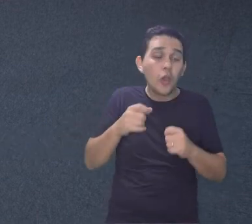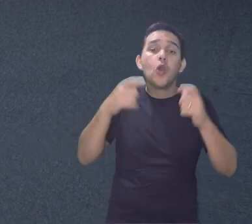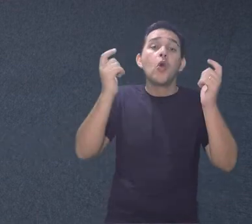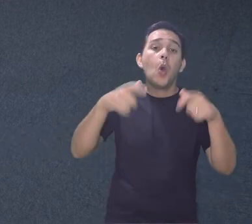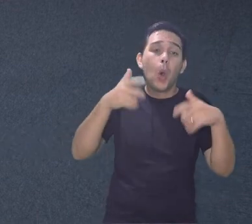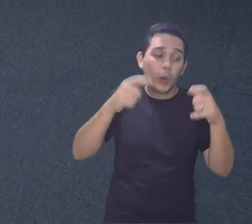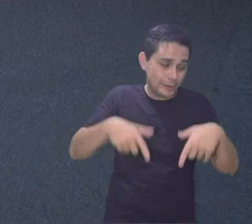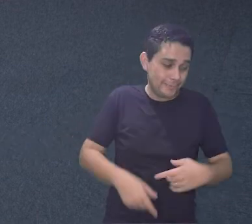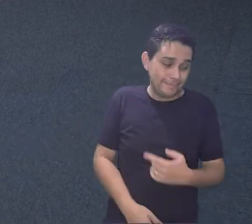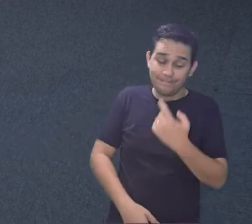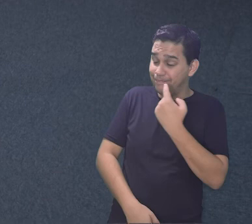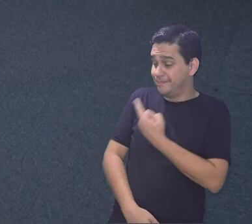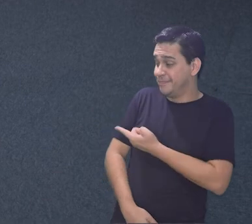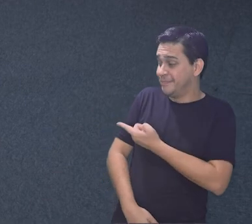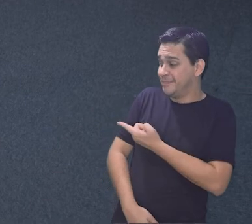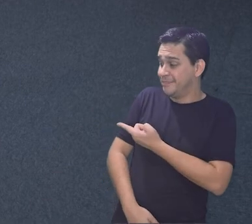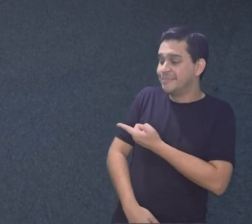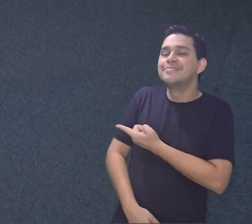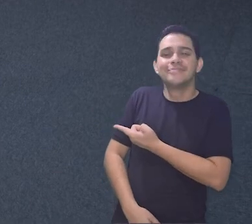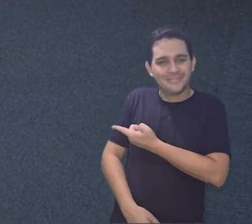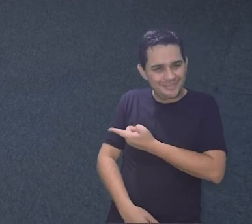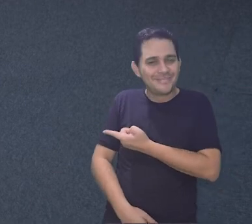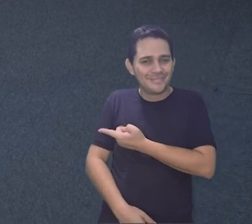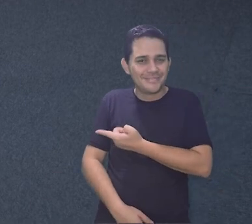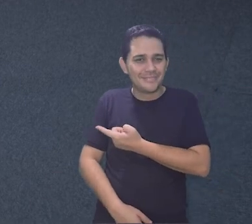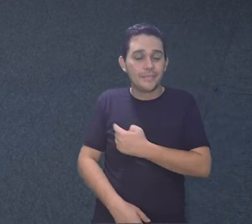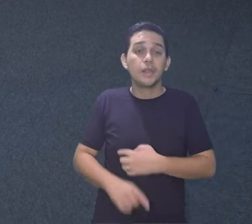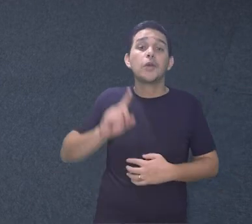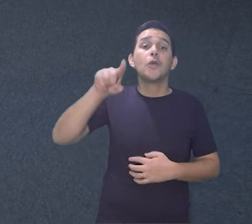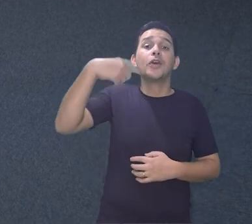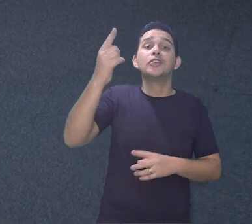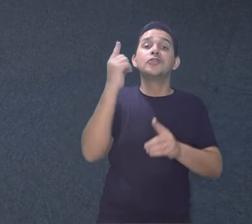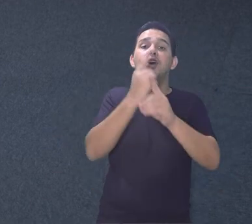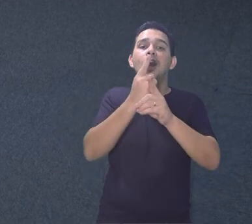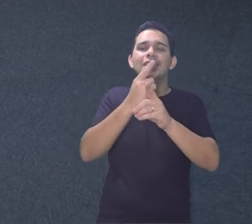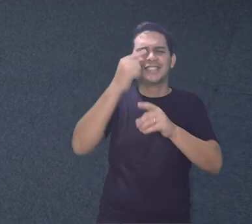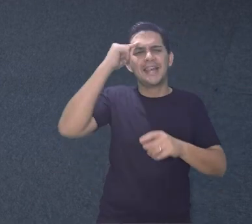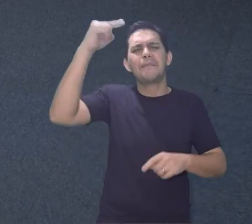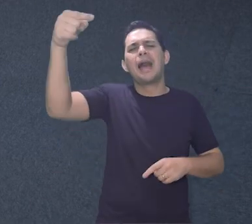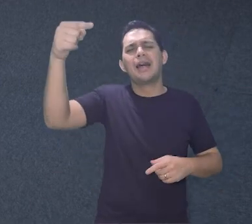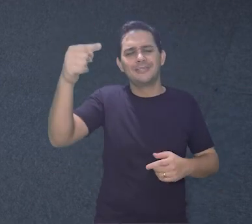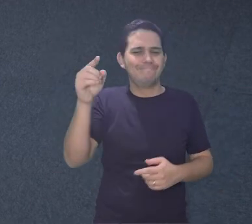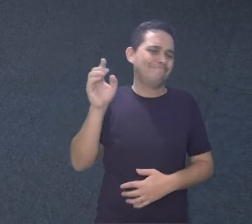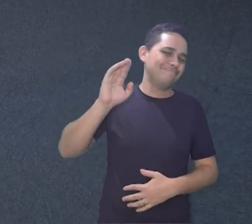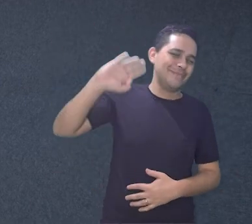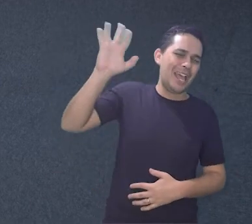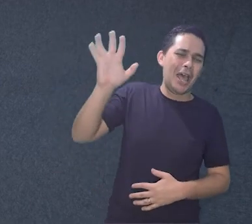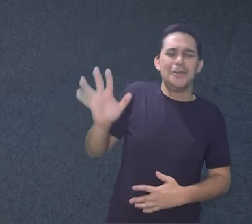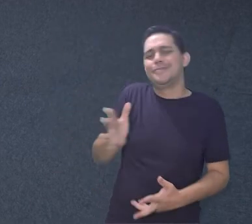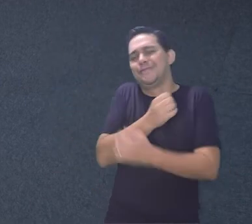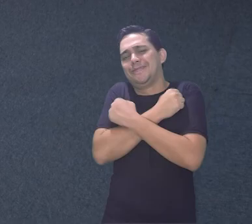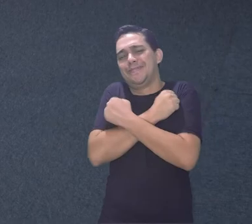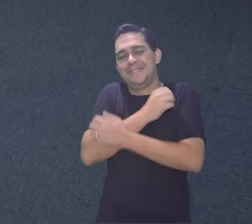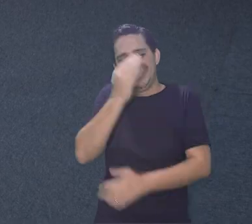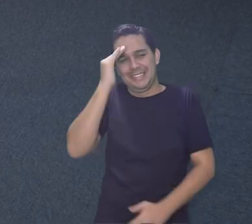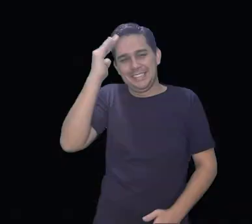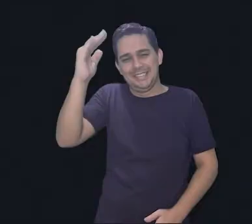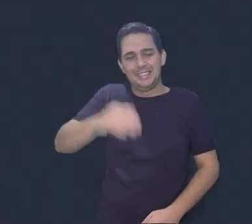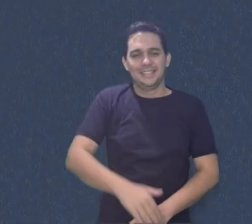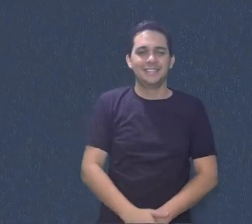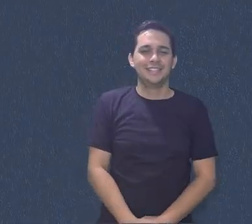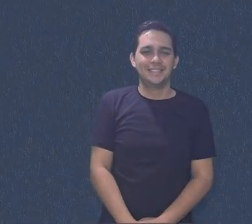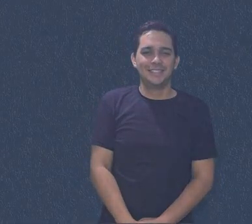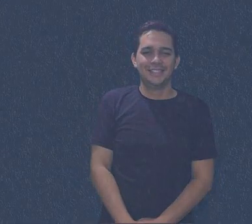nas plataformas Deezer, Spotify e iTunes. Nos encontramos na próxima semana. Um forte abraço. Até lá!